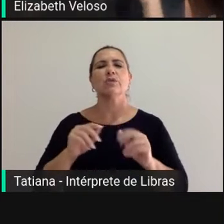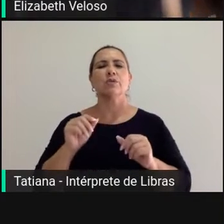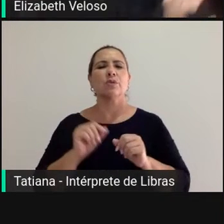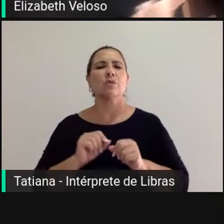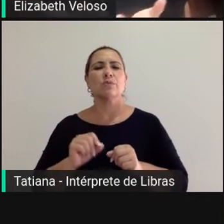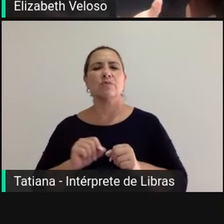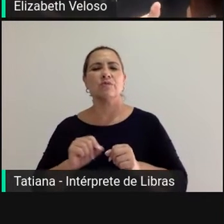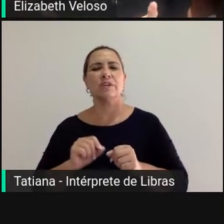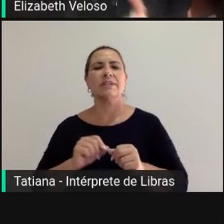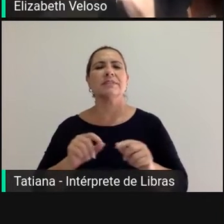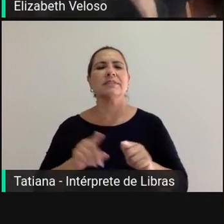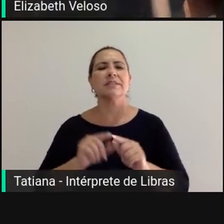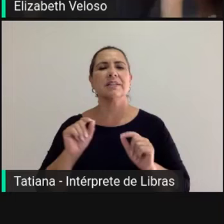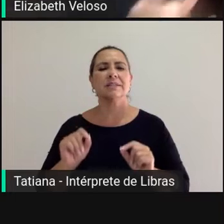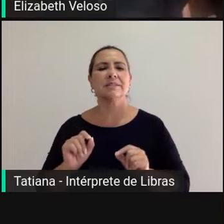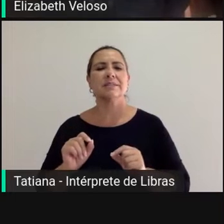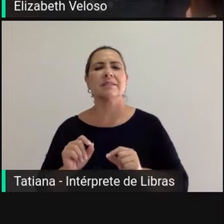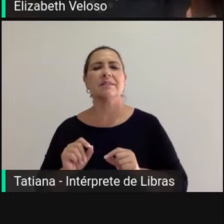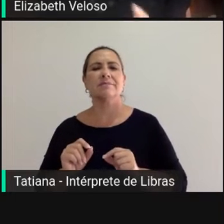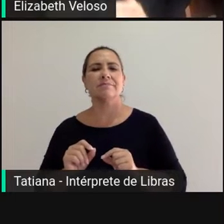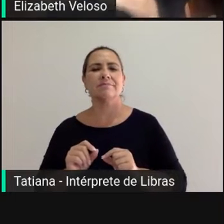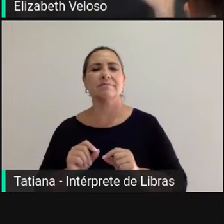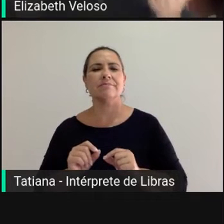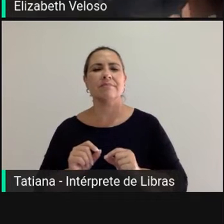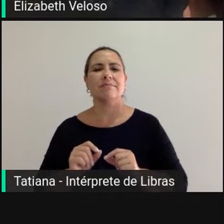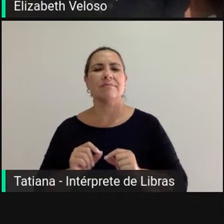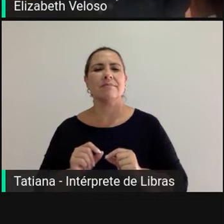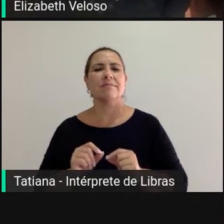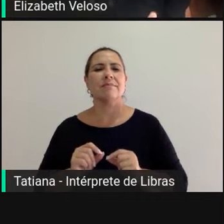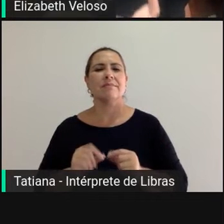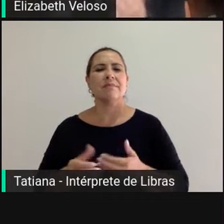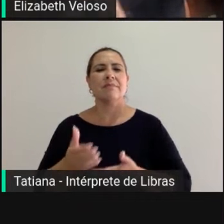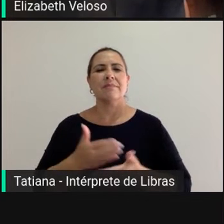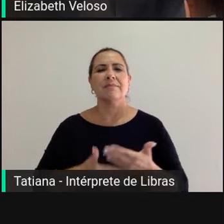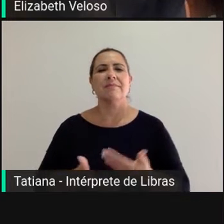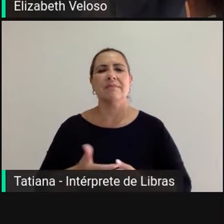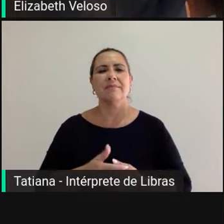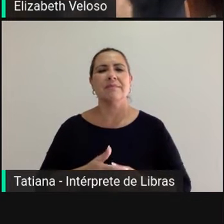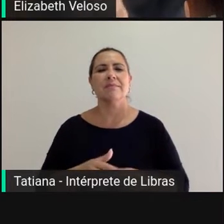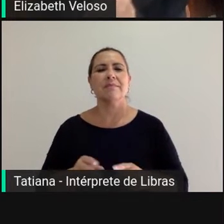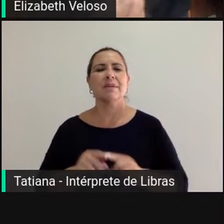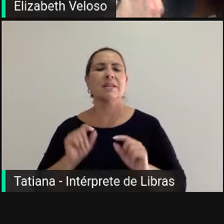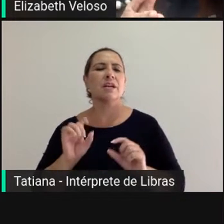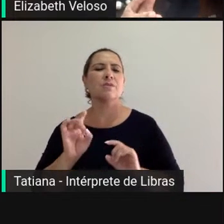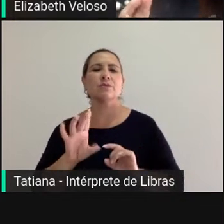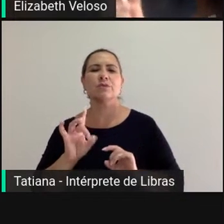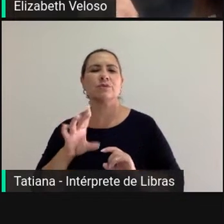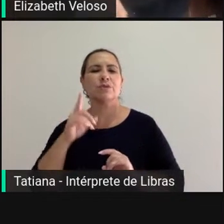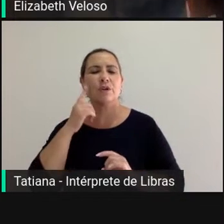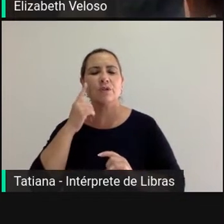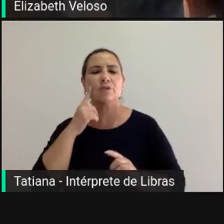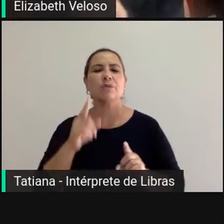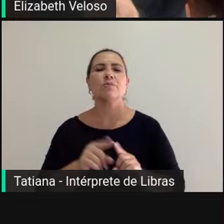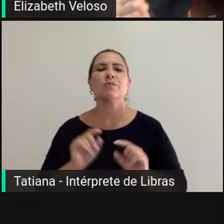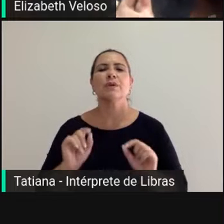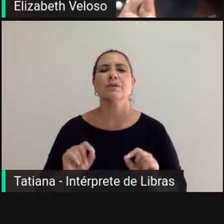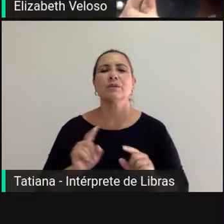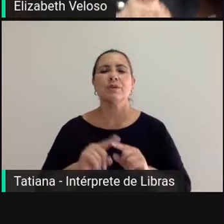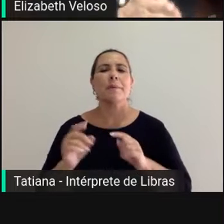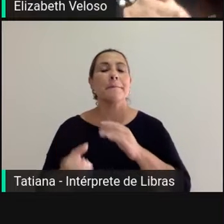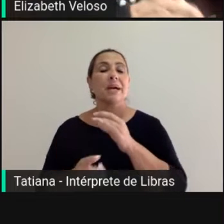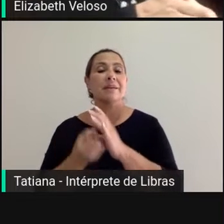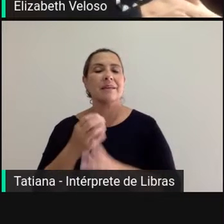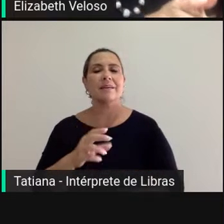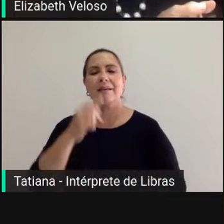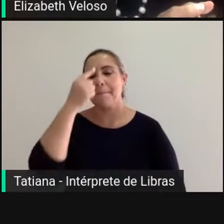sendo perfilizado, está sendo monitorado, está sendo processado. E não apenas, como falou o colega, são criados perfis